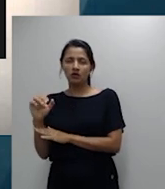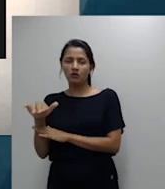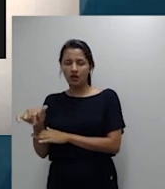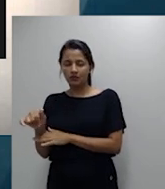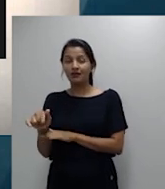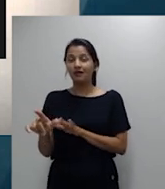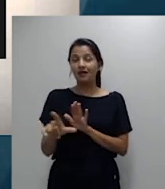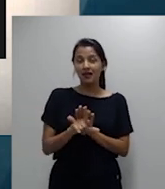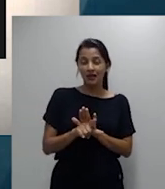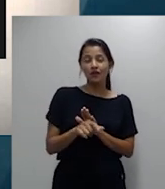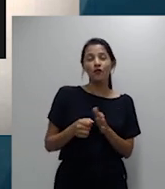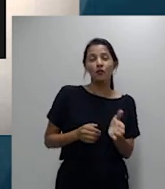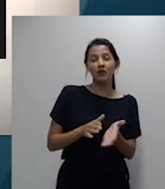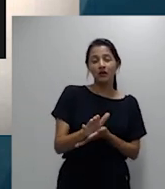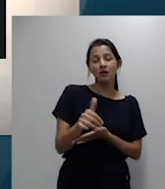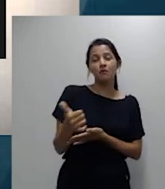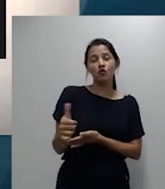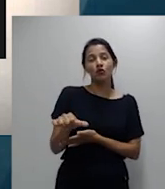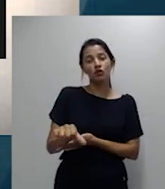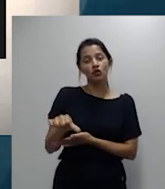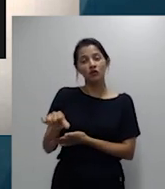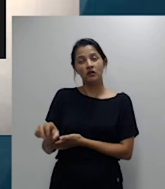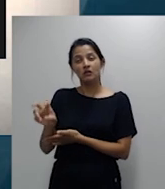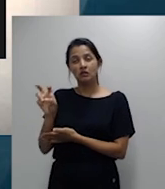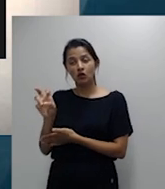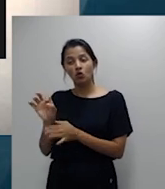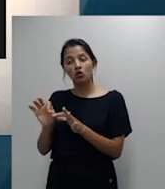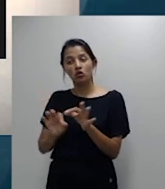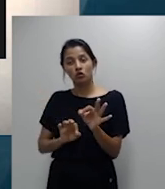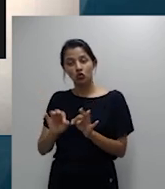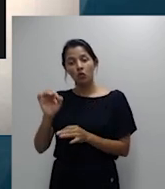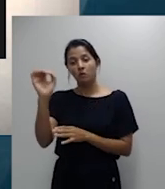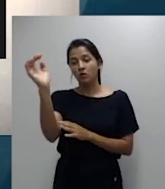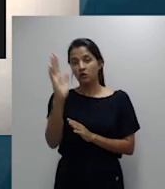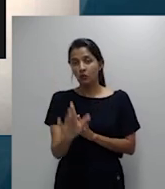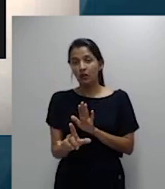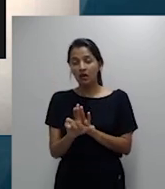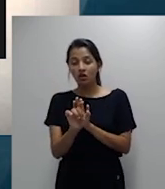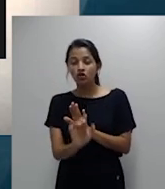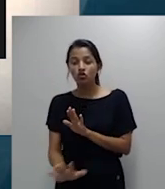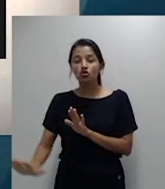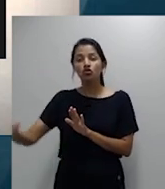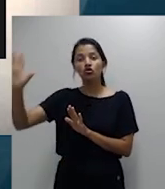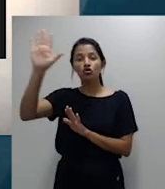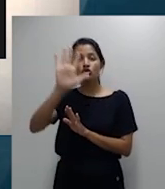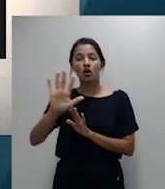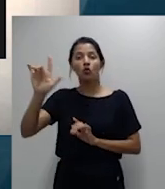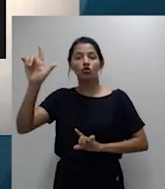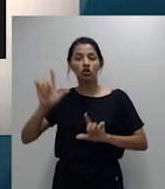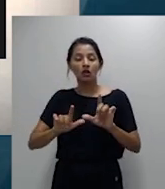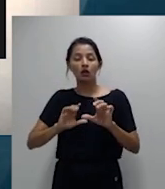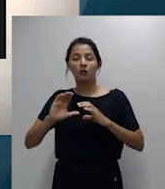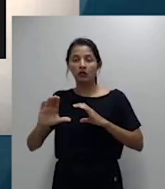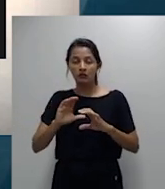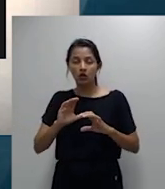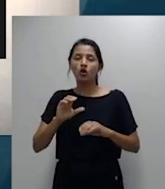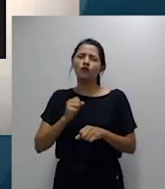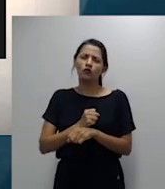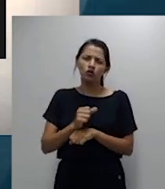1995 e preparou o Brasil para lei geral de telecomunicações que veio em